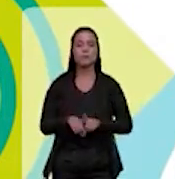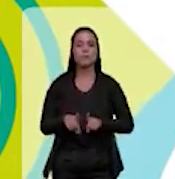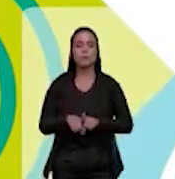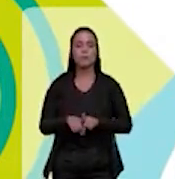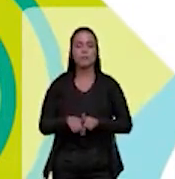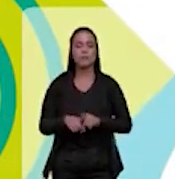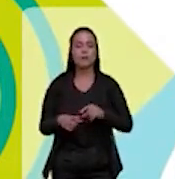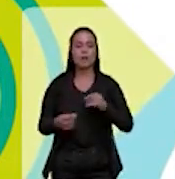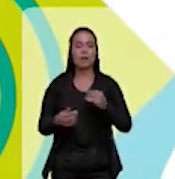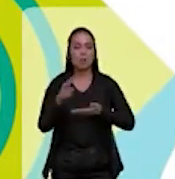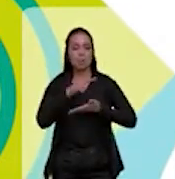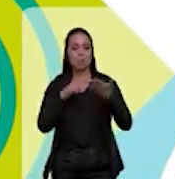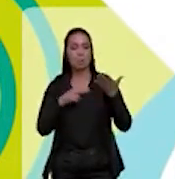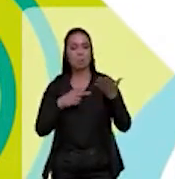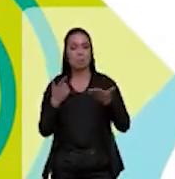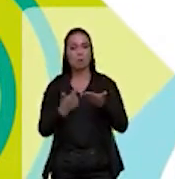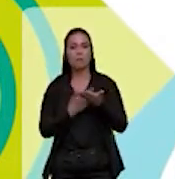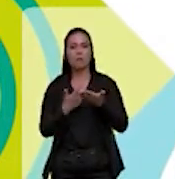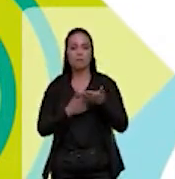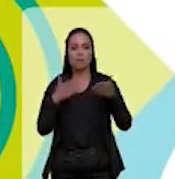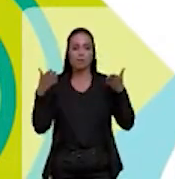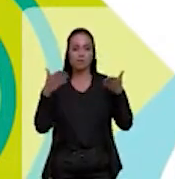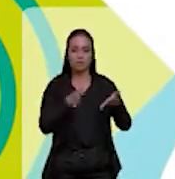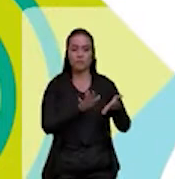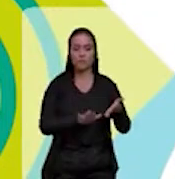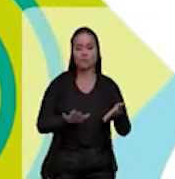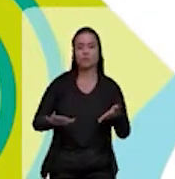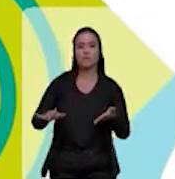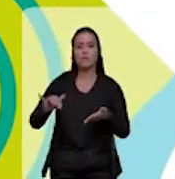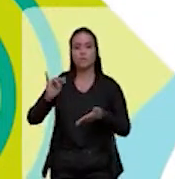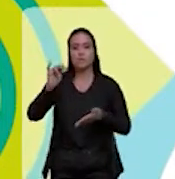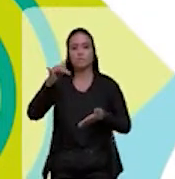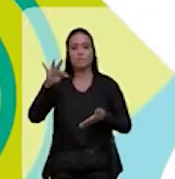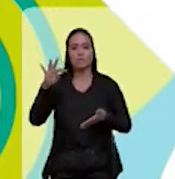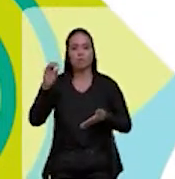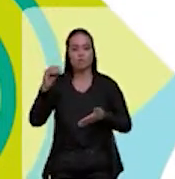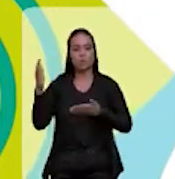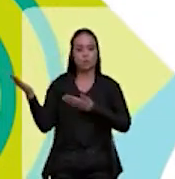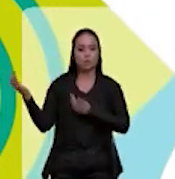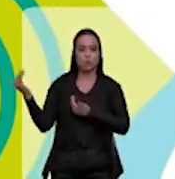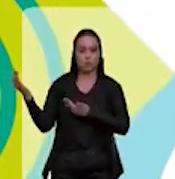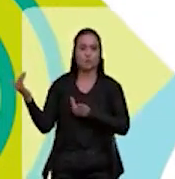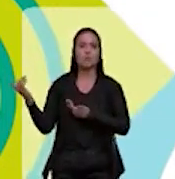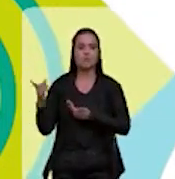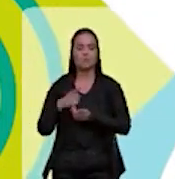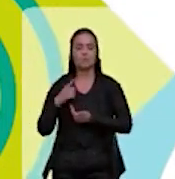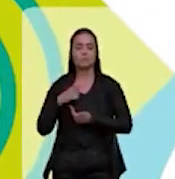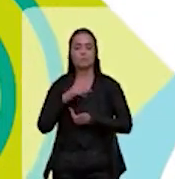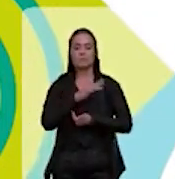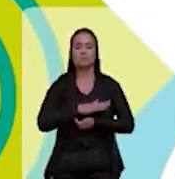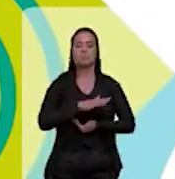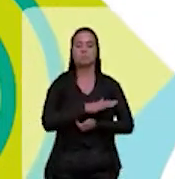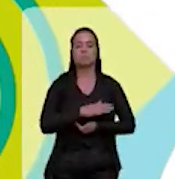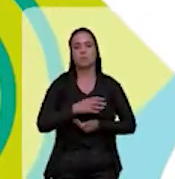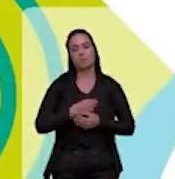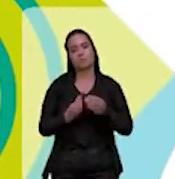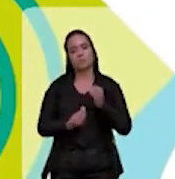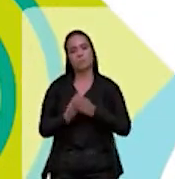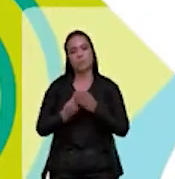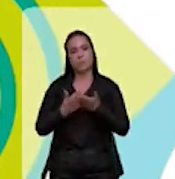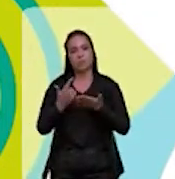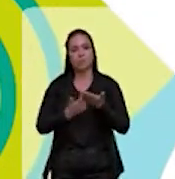consideração também de obras destinadas ao público infantil infanto-juvenil tanto quanto é realizado no caso do hall de obras e literatura